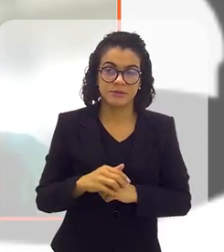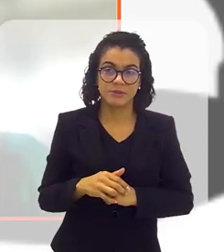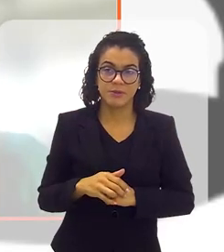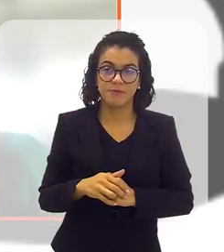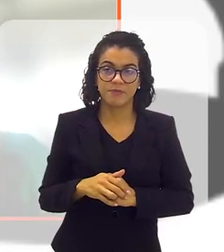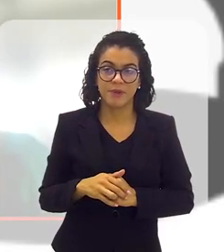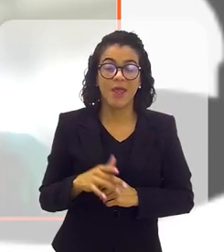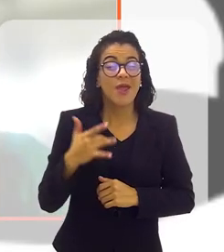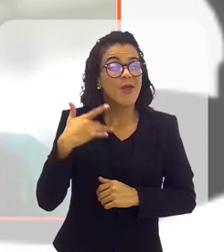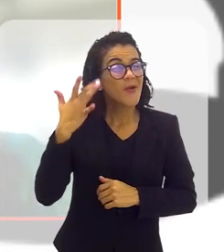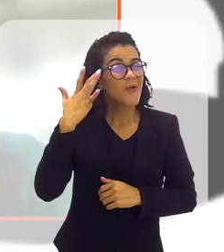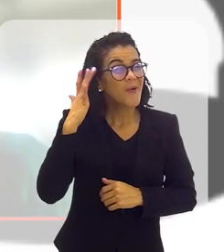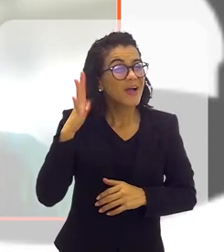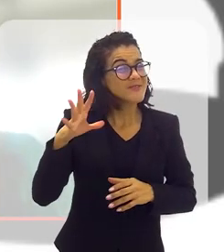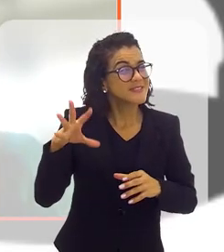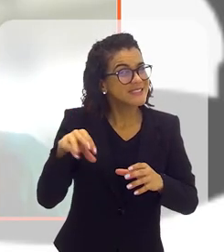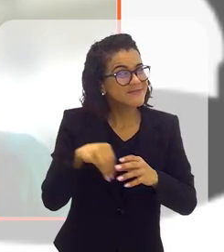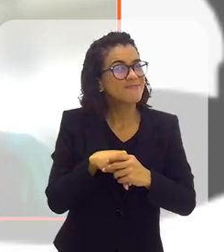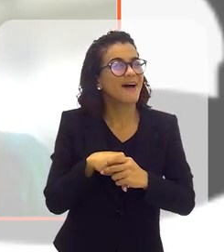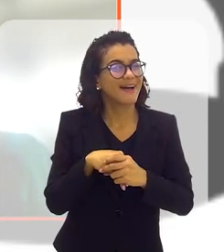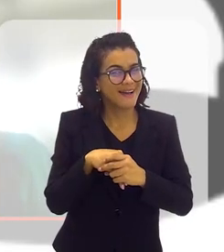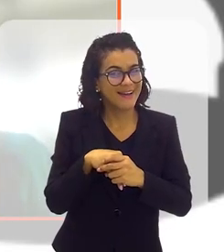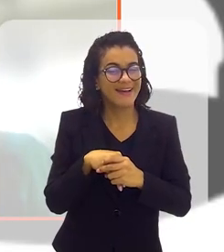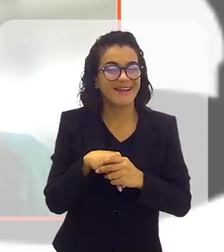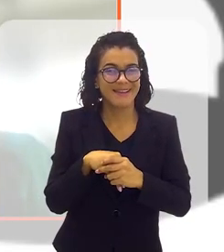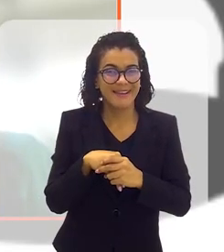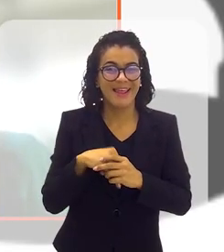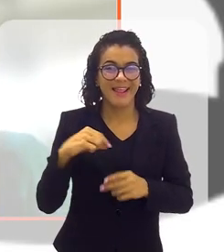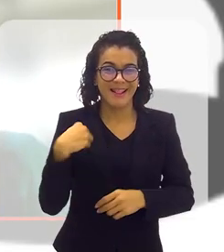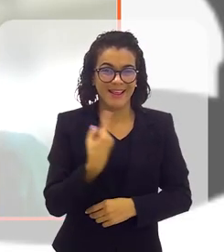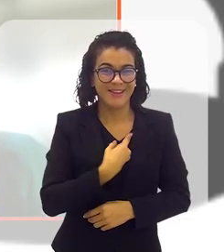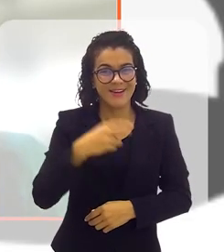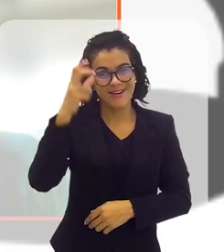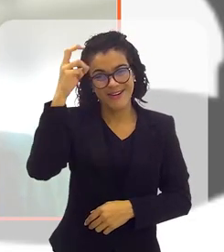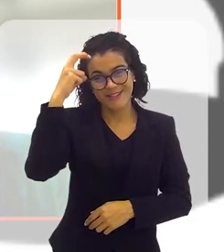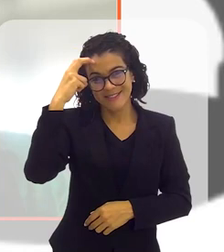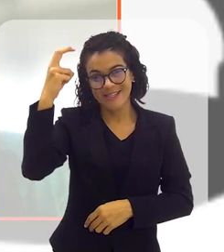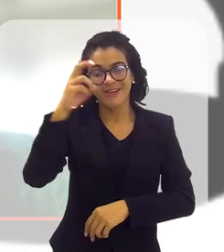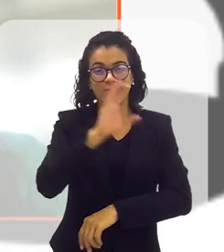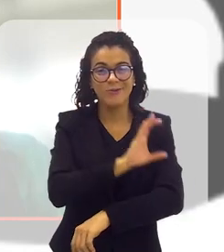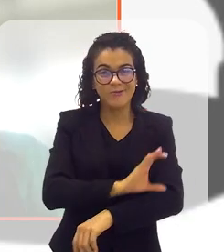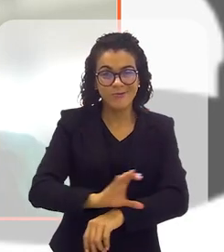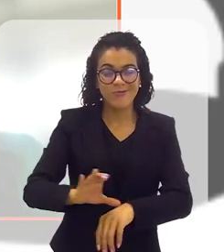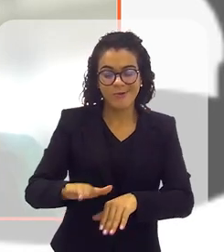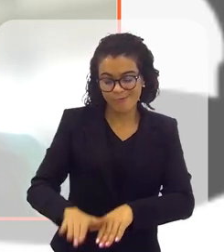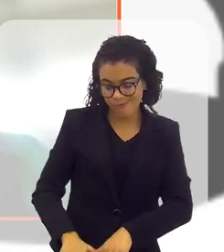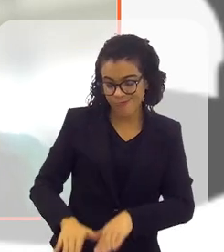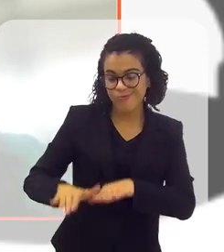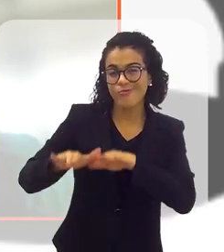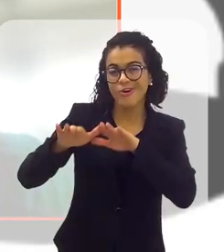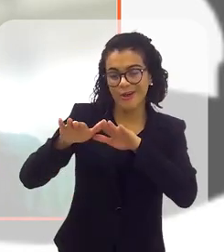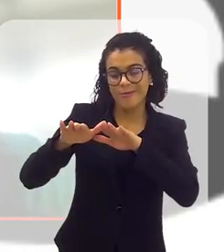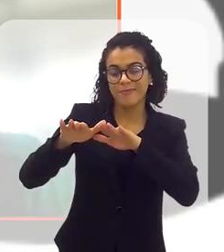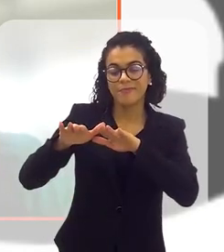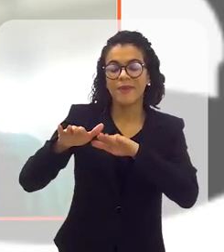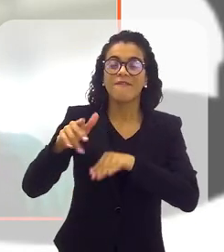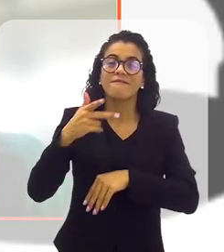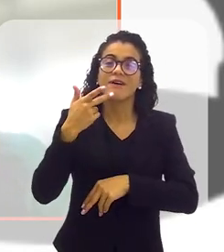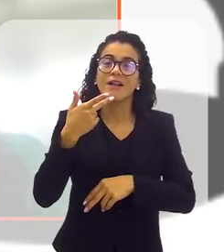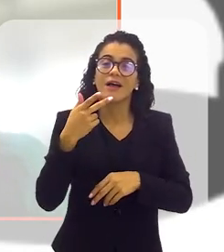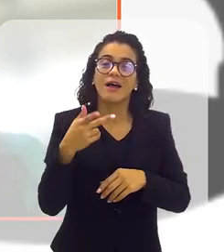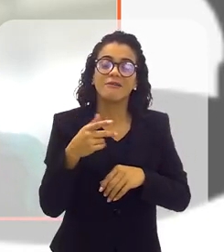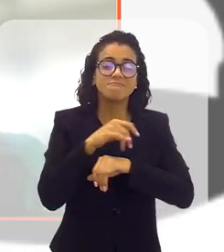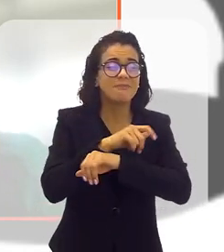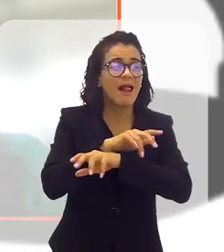Veja, eu acho que faz parte, inclusive, da nossa cultura, da nossa formação, a